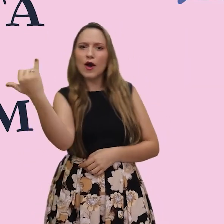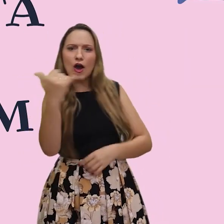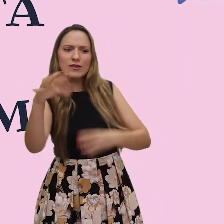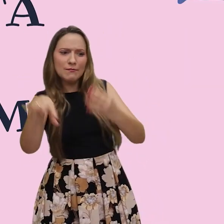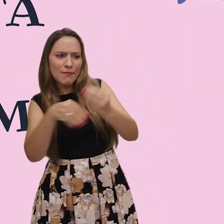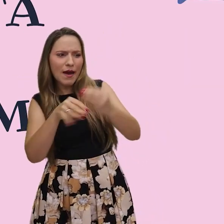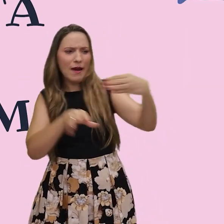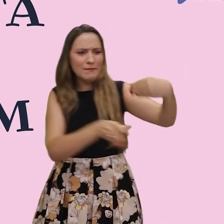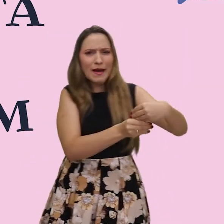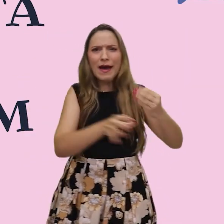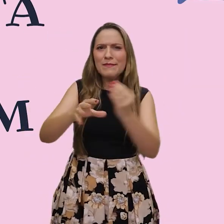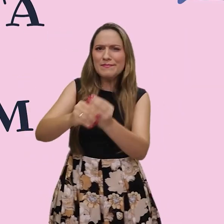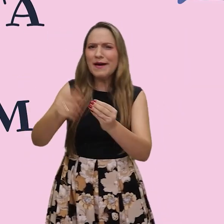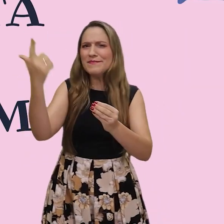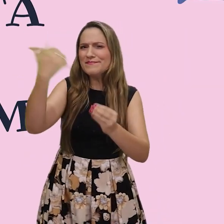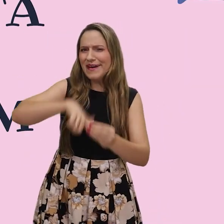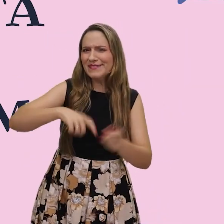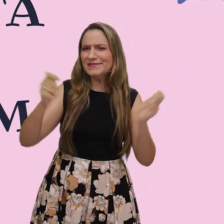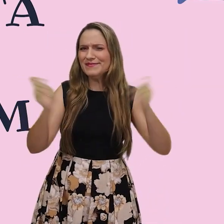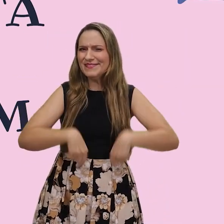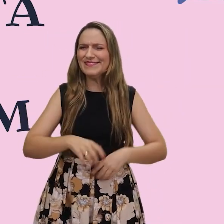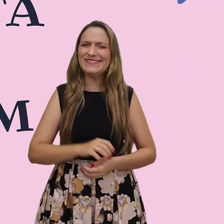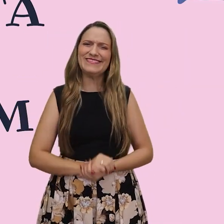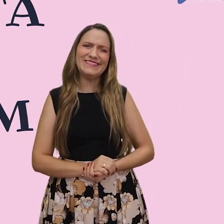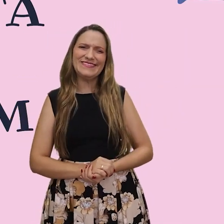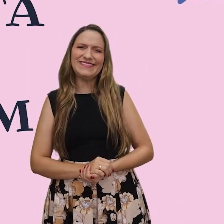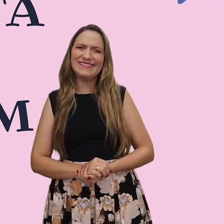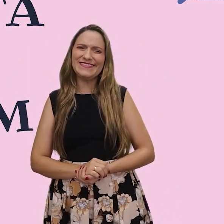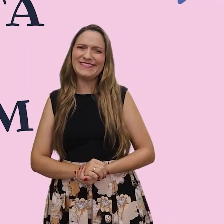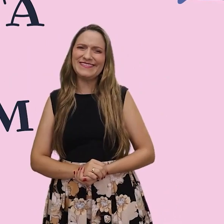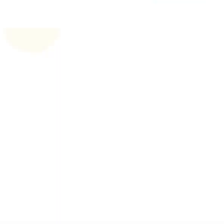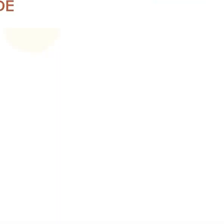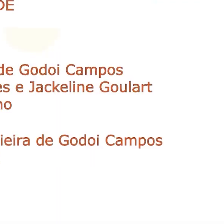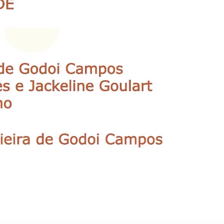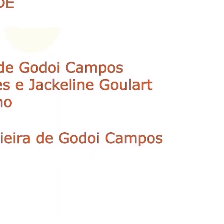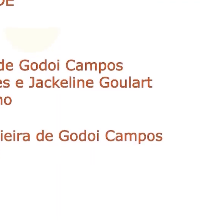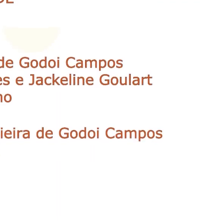que diz que quem conta um conto aumenta um ponto.